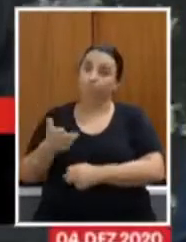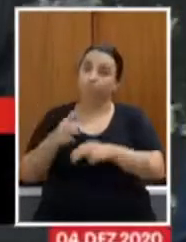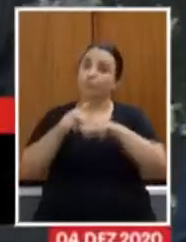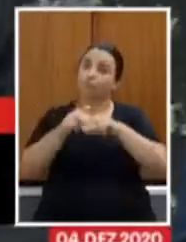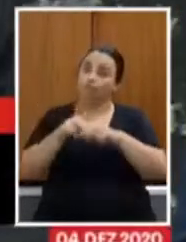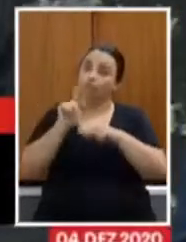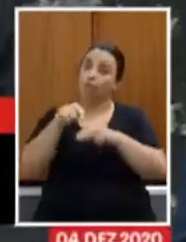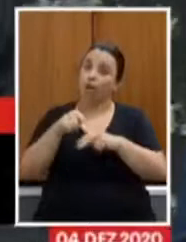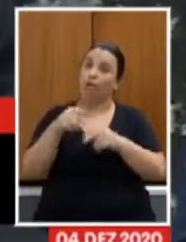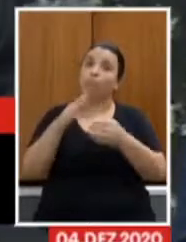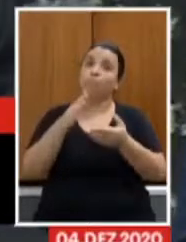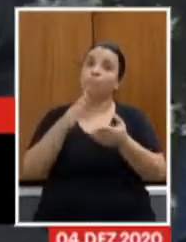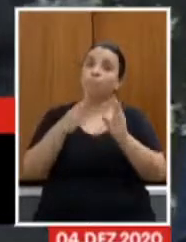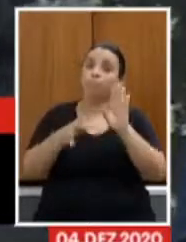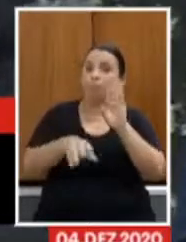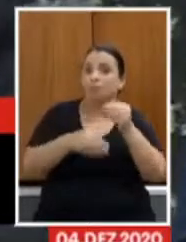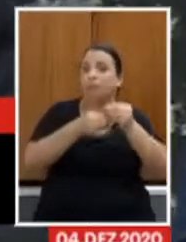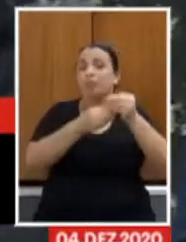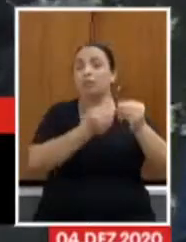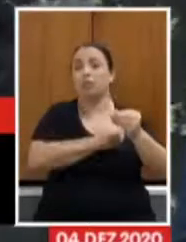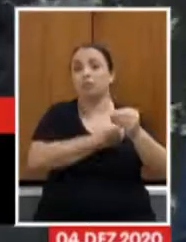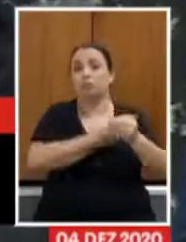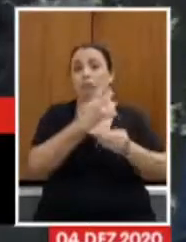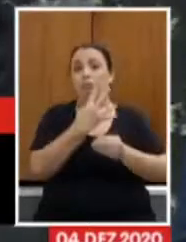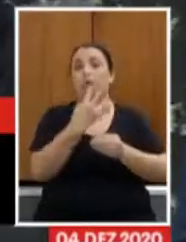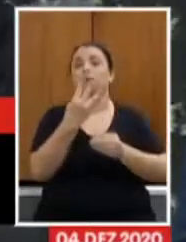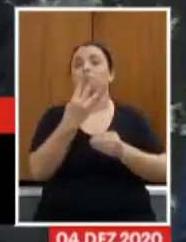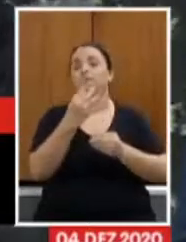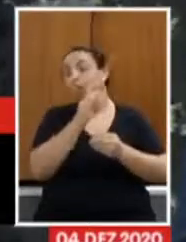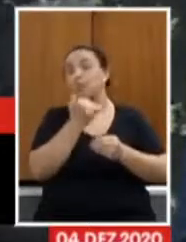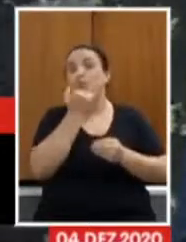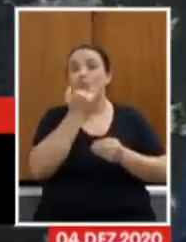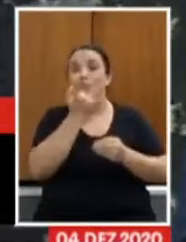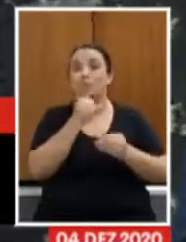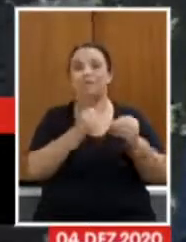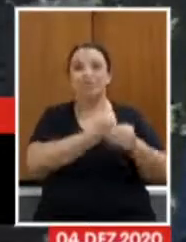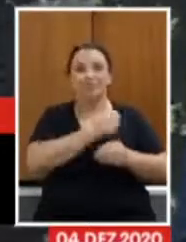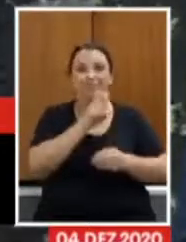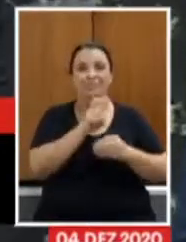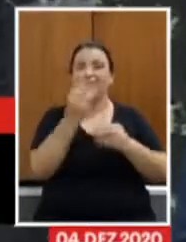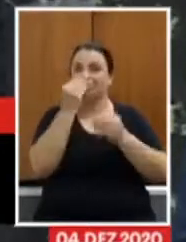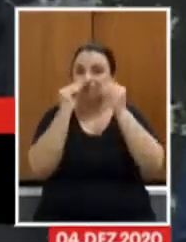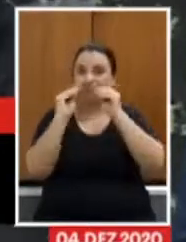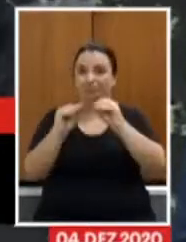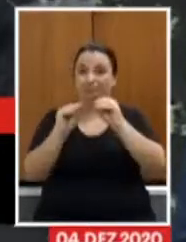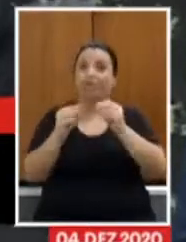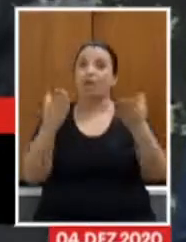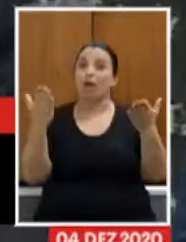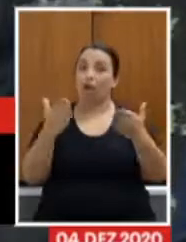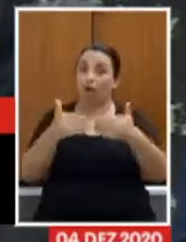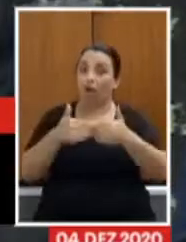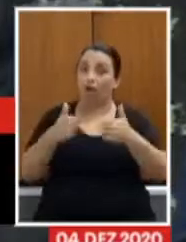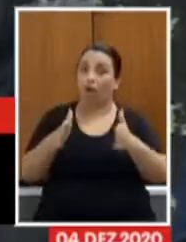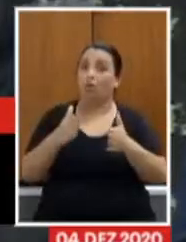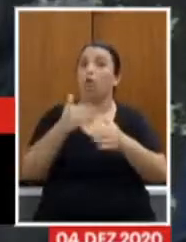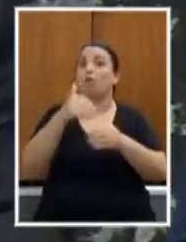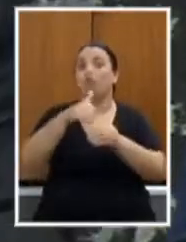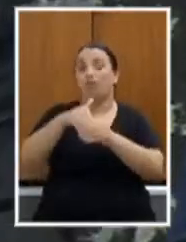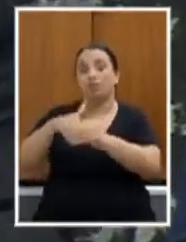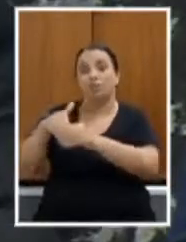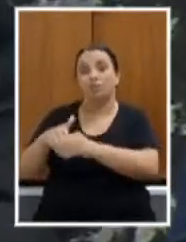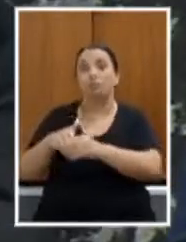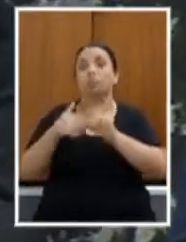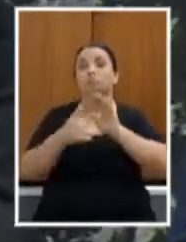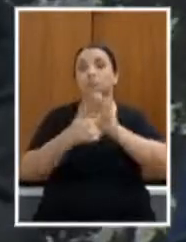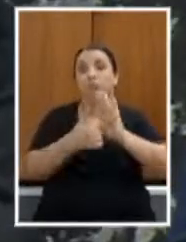está rejeitada a emenda número 5. Em votação, a emenda número 6, destacada com